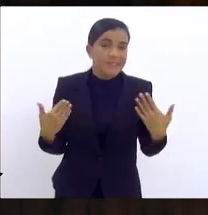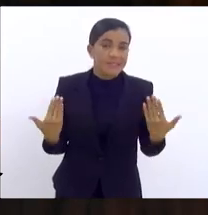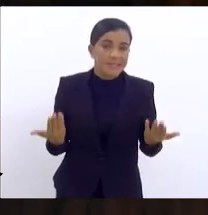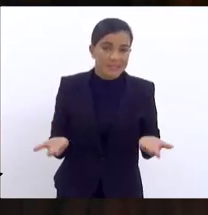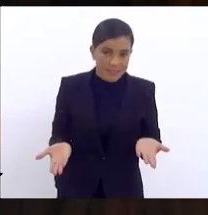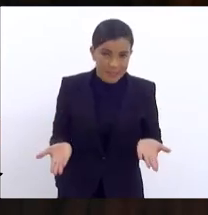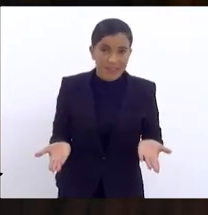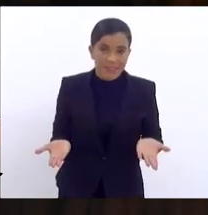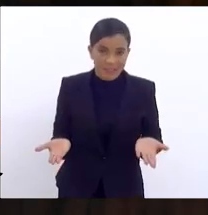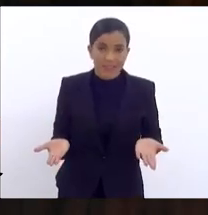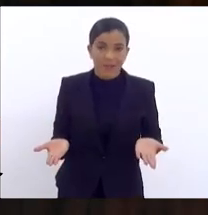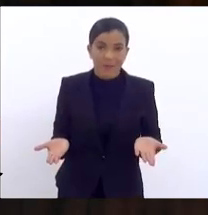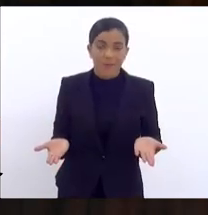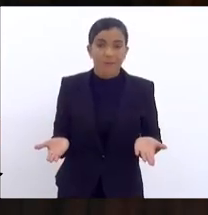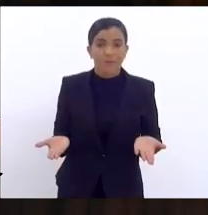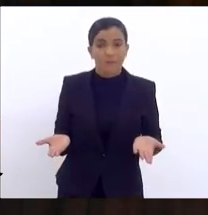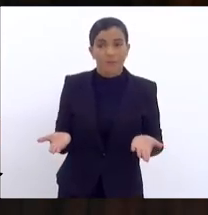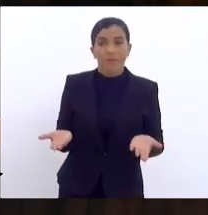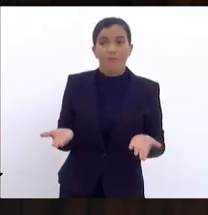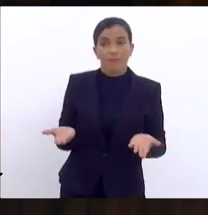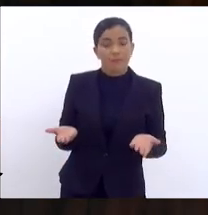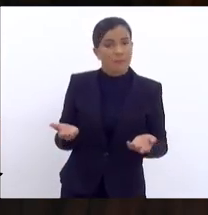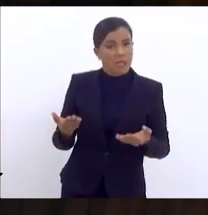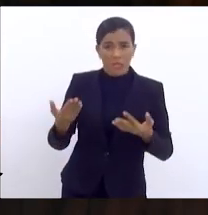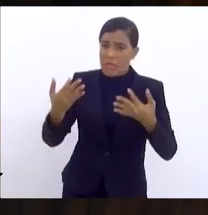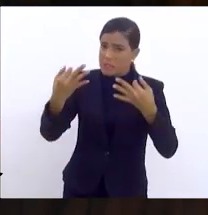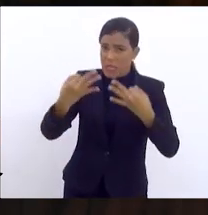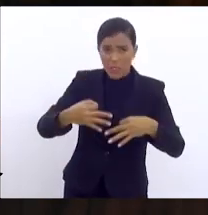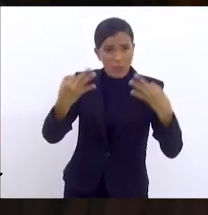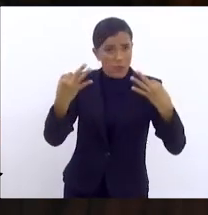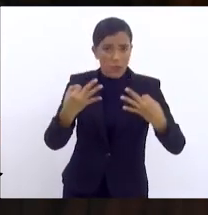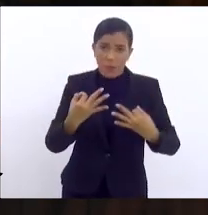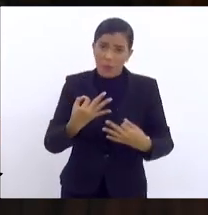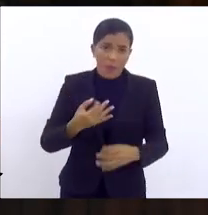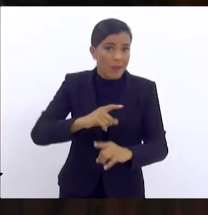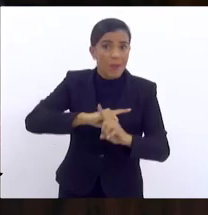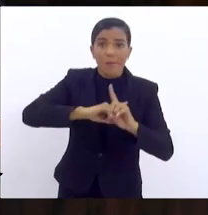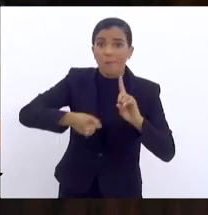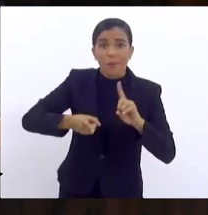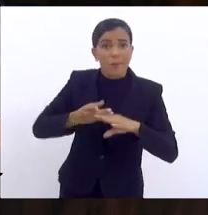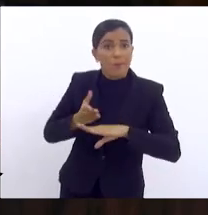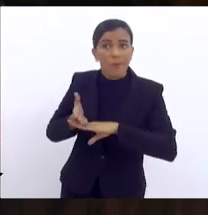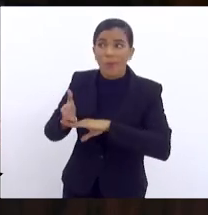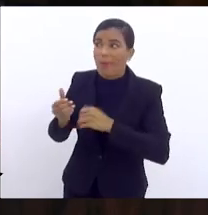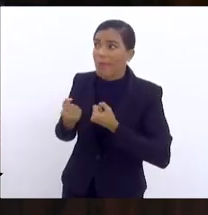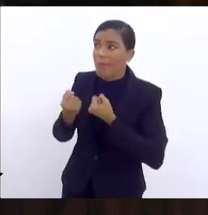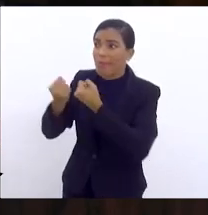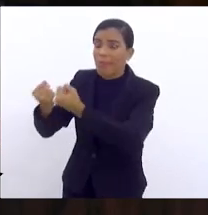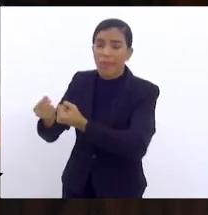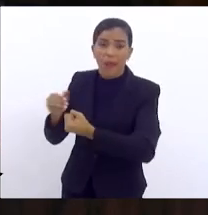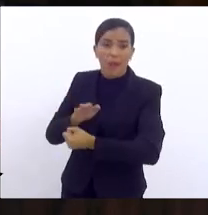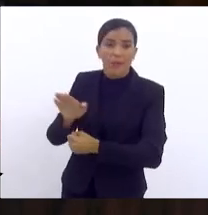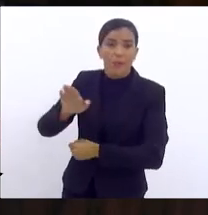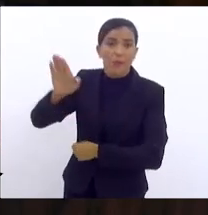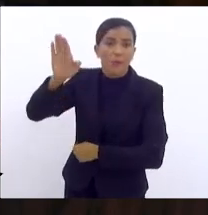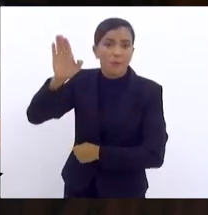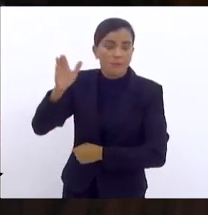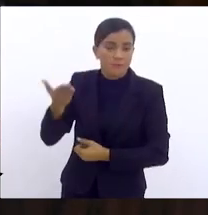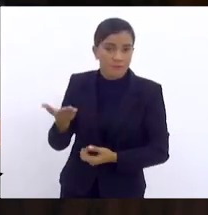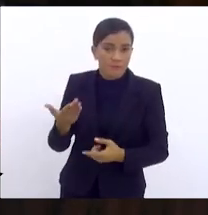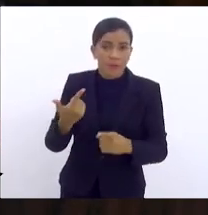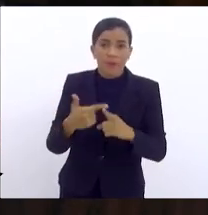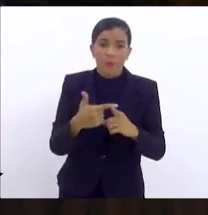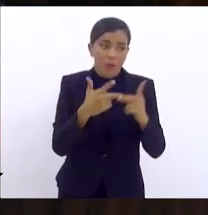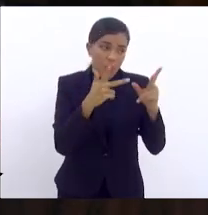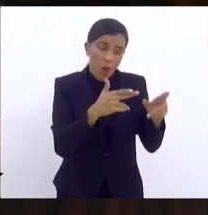e ele está correto ele não não pode entrar porque eles têm possibilidade mesmo